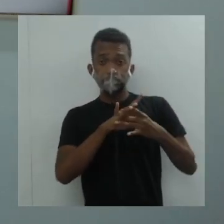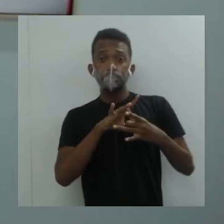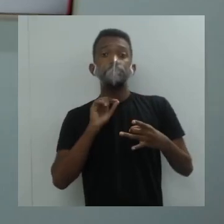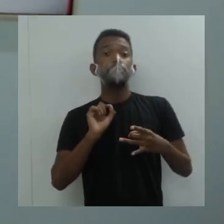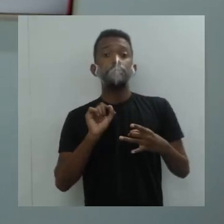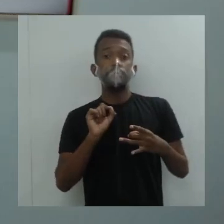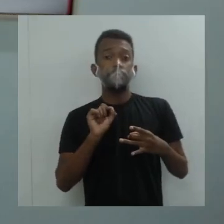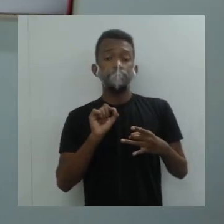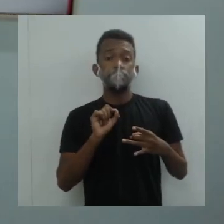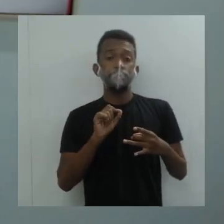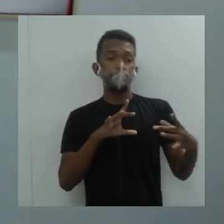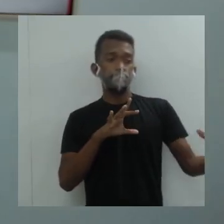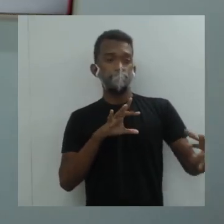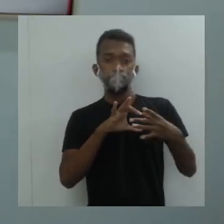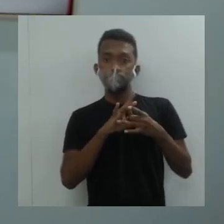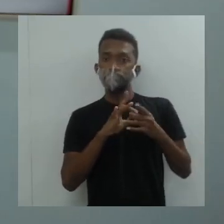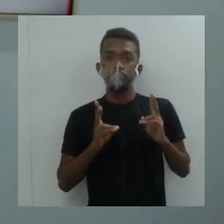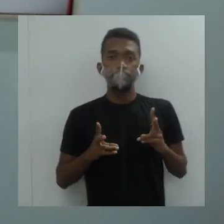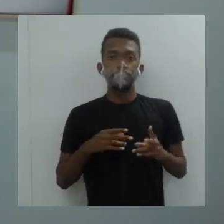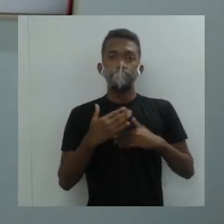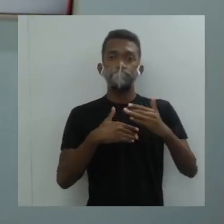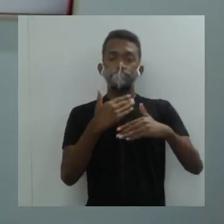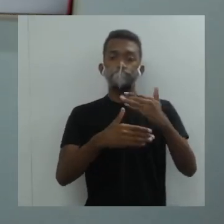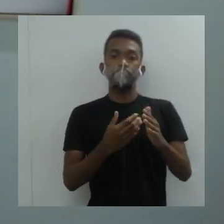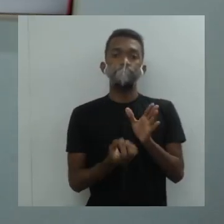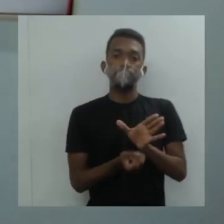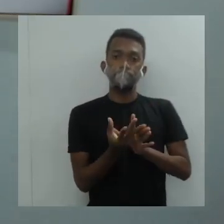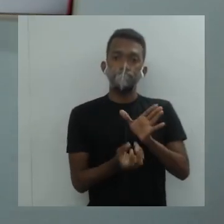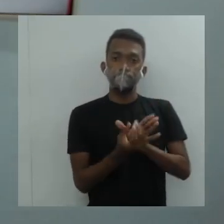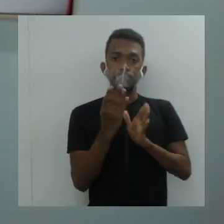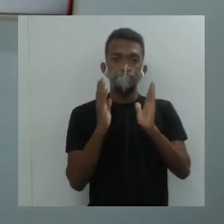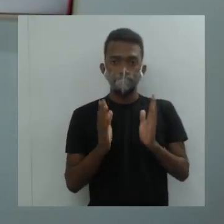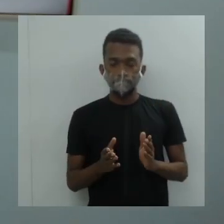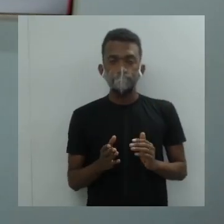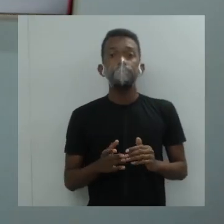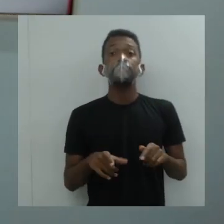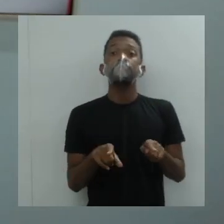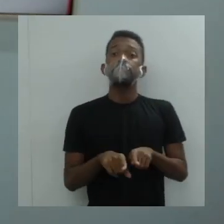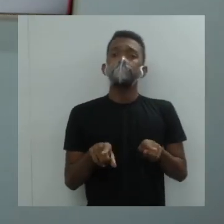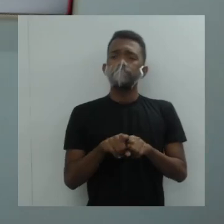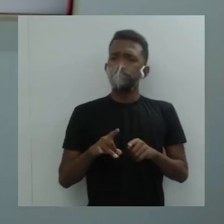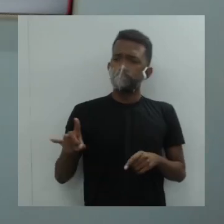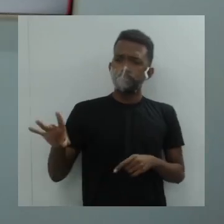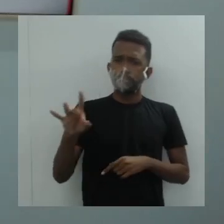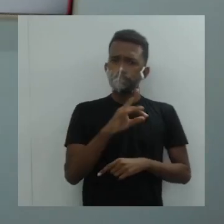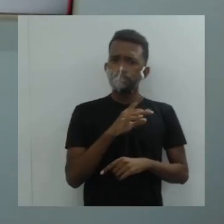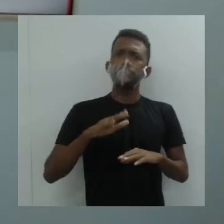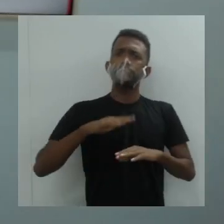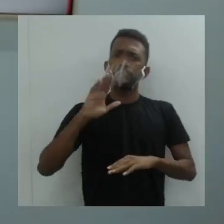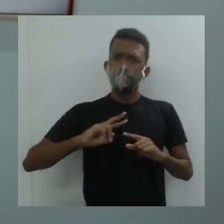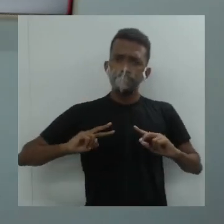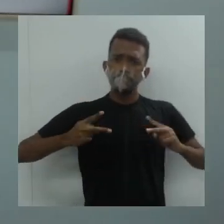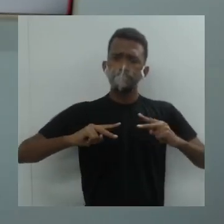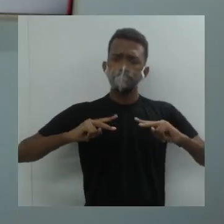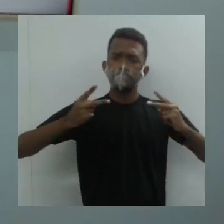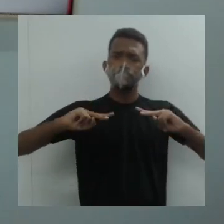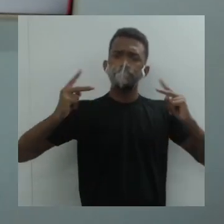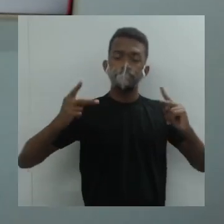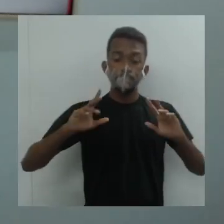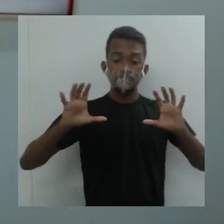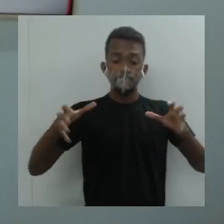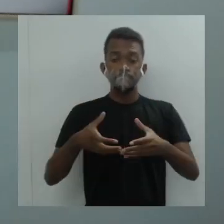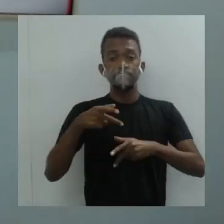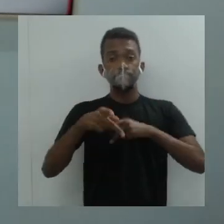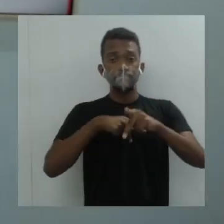quê? Elas estão ligadas a um processo de produção. E cada vez mais a